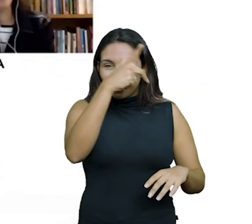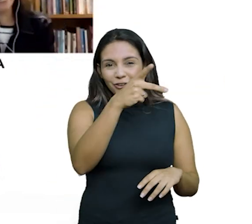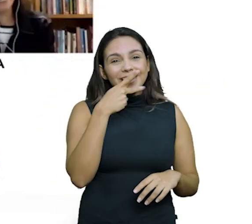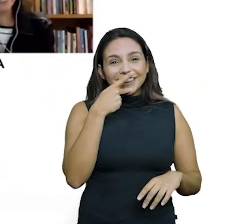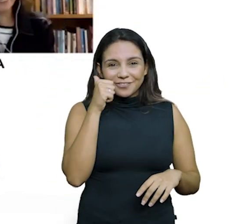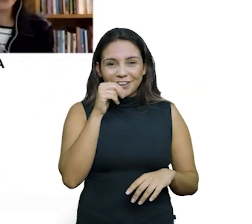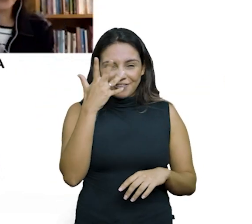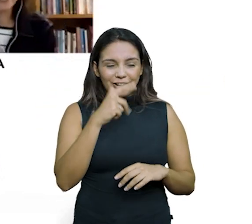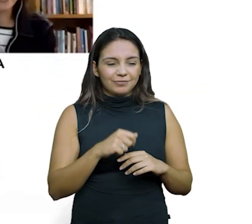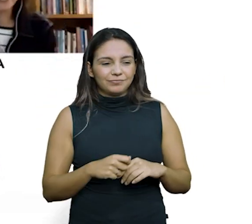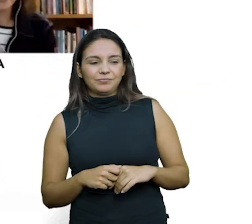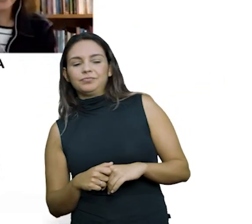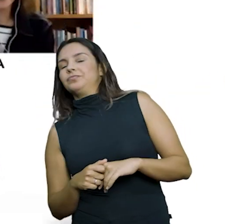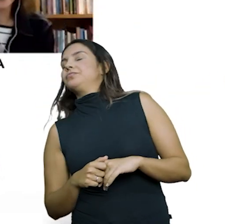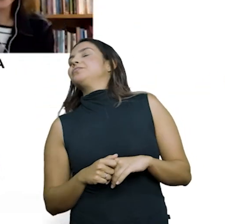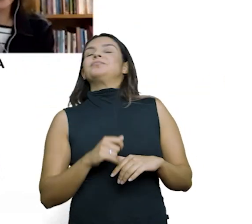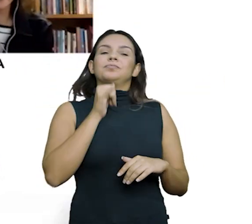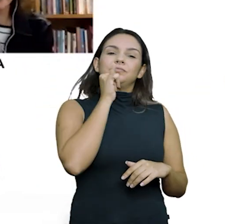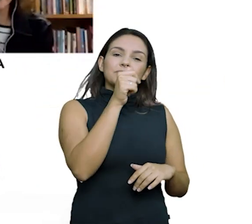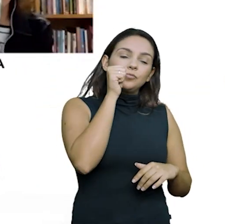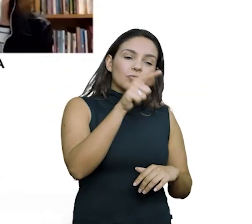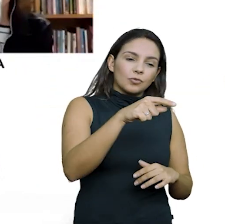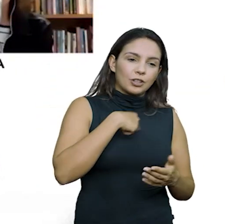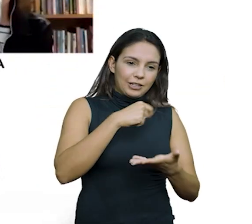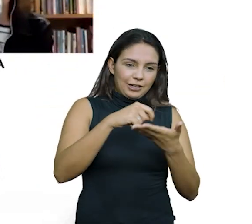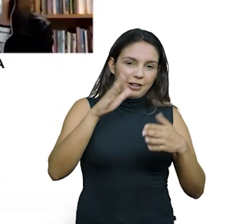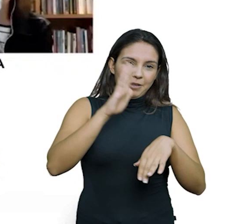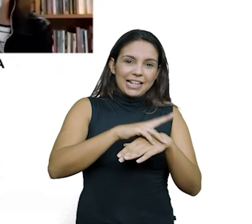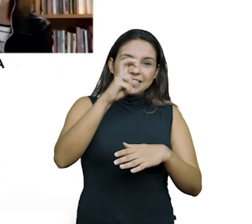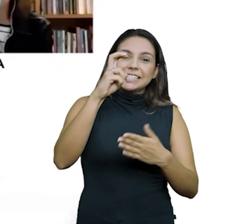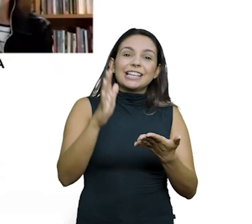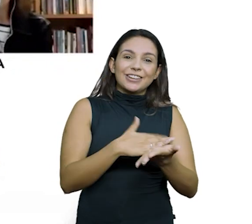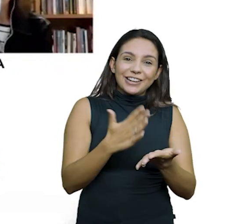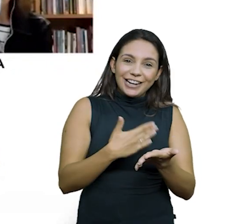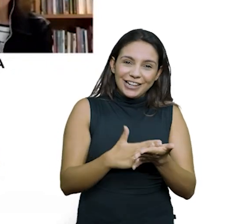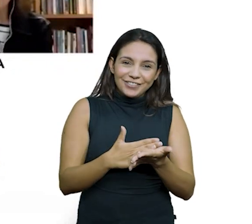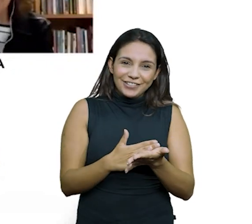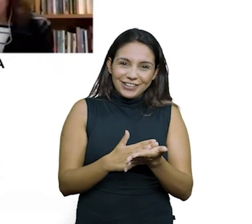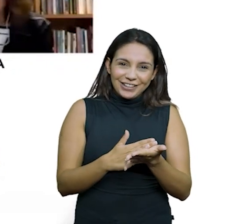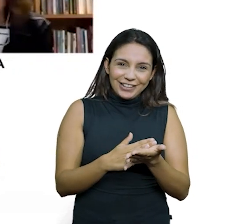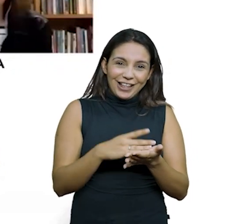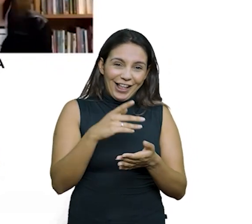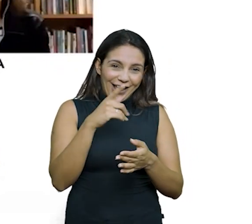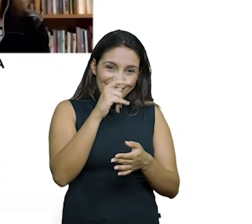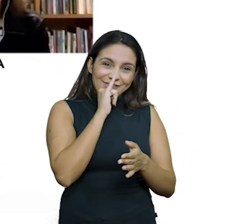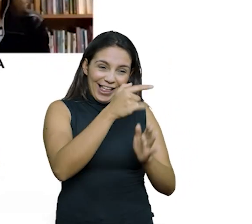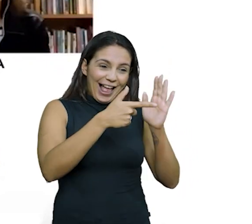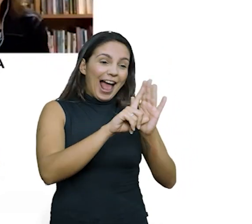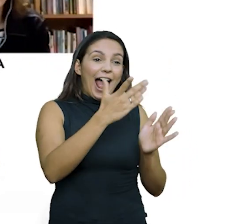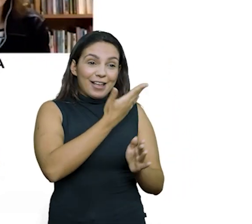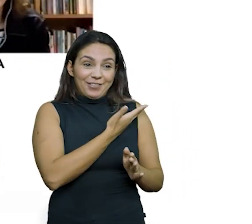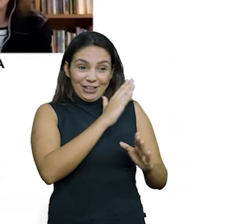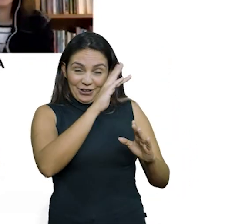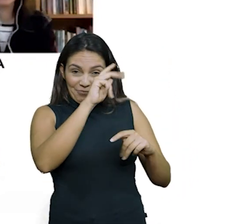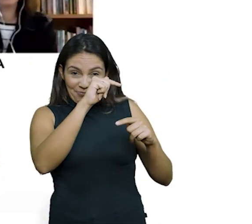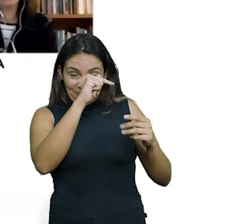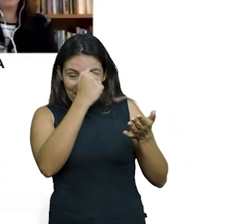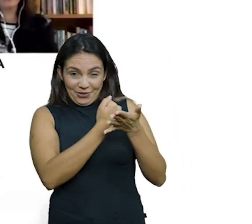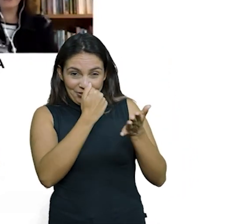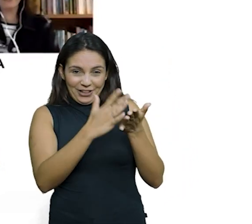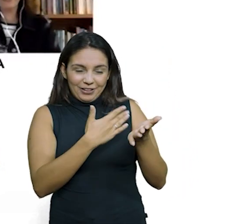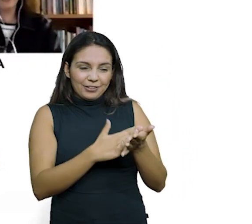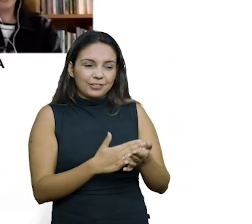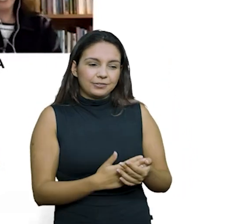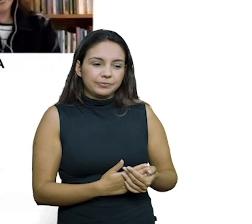boa. Só um comentário. A Leila falando, eu vou escrever mais 5 livros. Prepara o França aí, que ele vai ter muito livro para publicar.